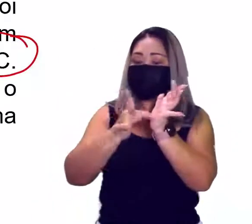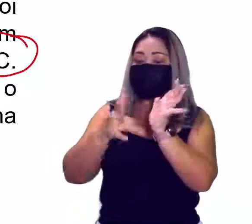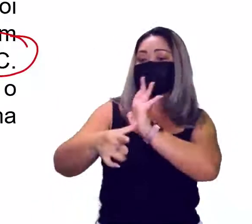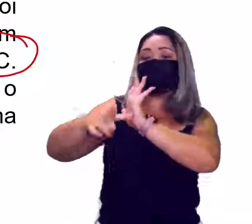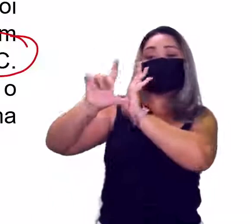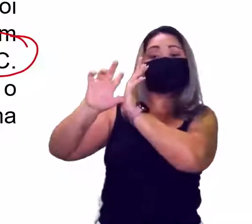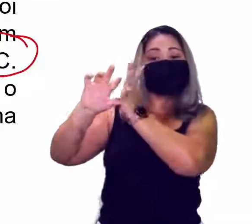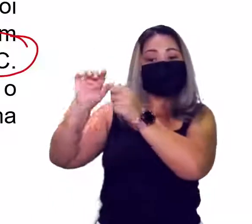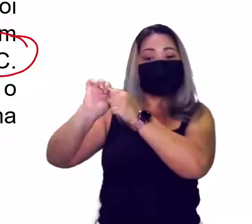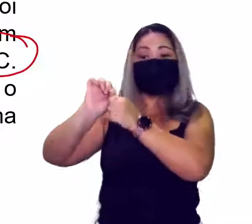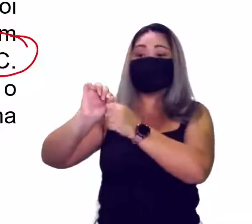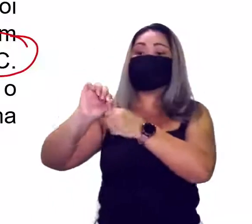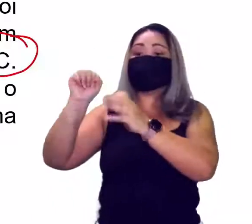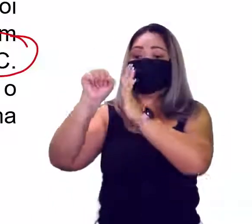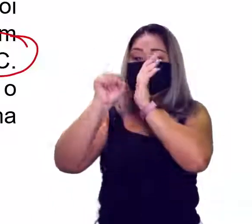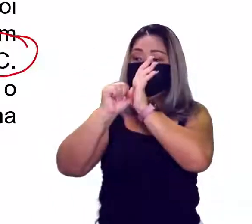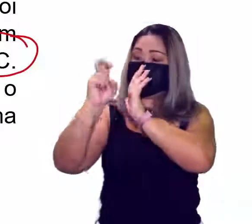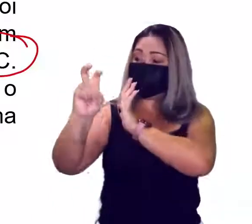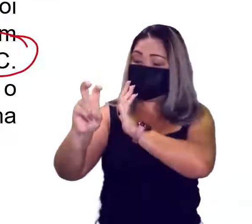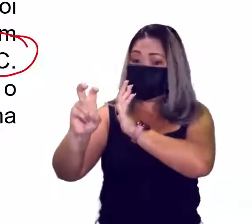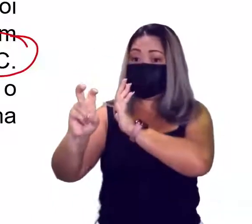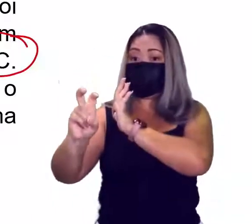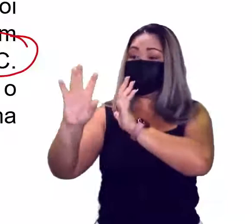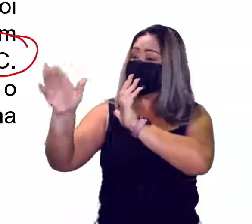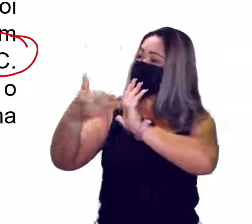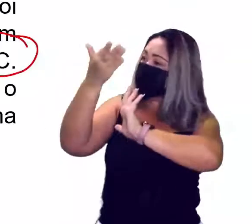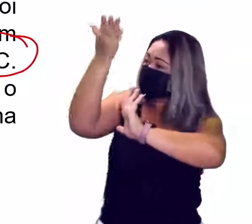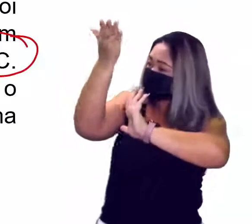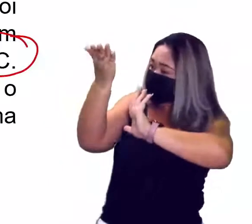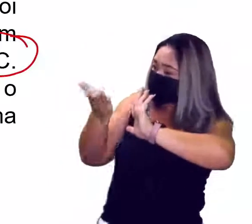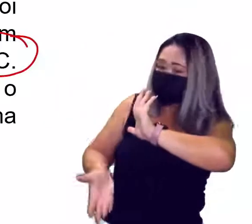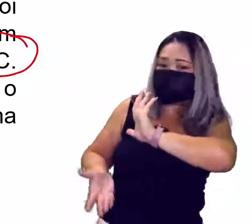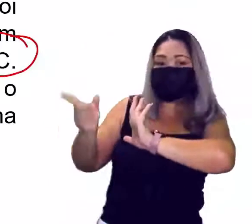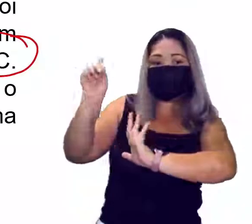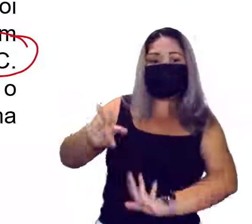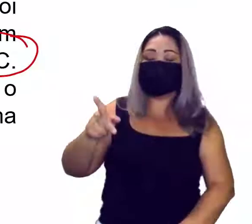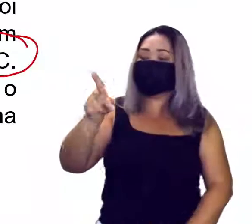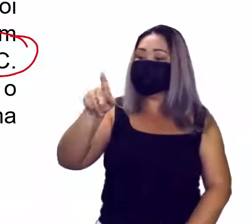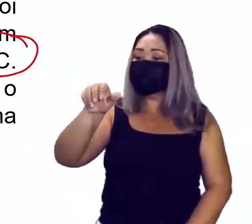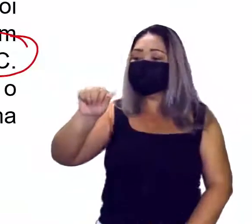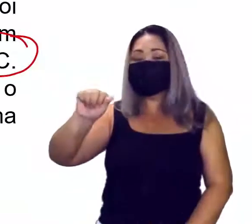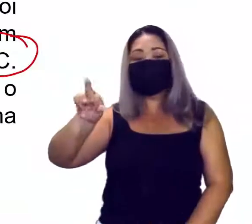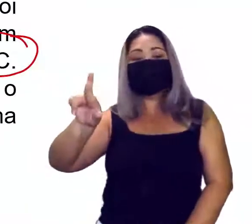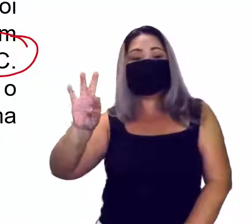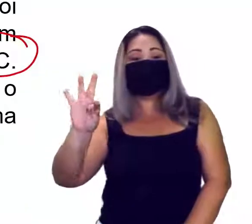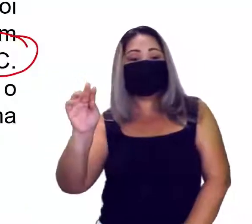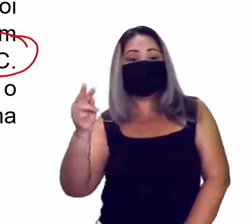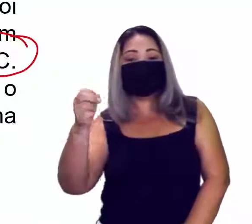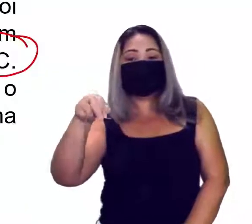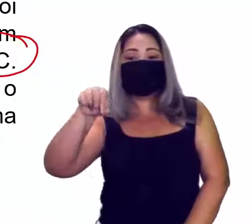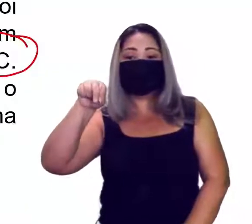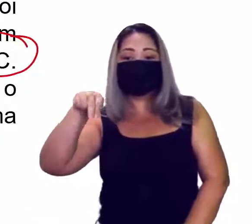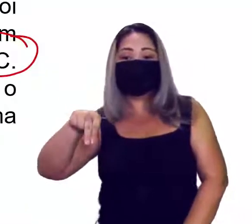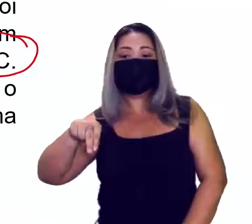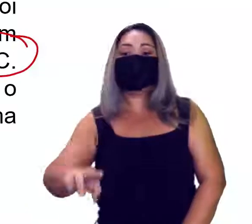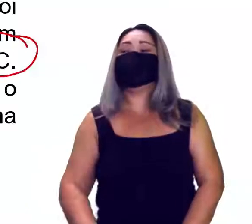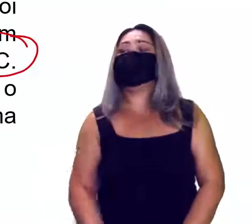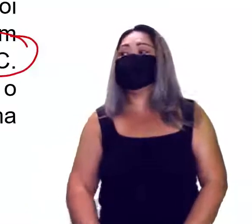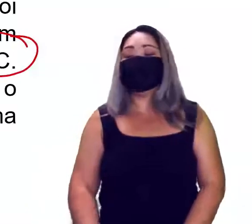em sua homenagem o Partenon. Vamos já ver, né, o Partenon aí daqui a pouco.